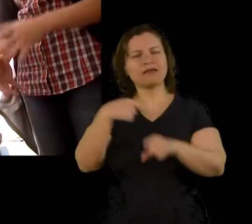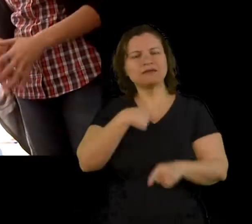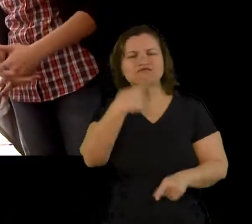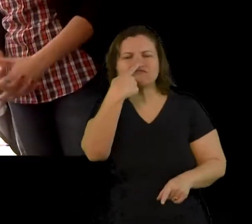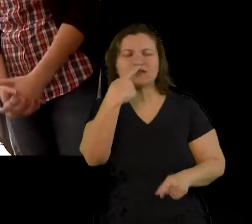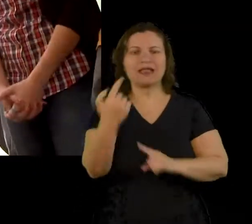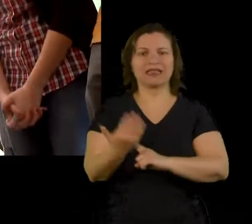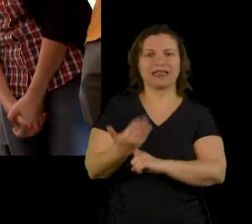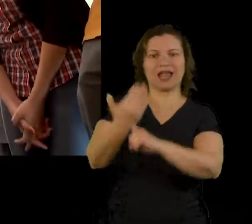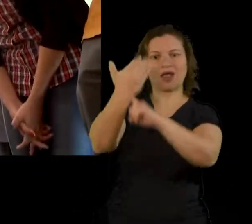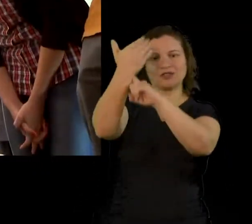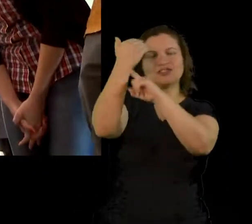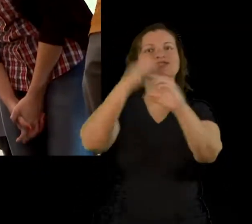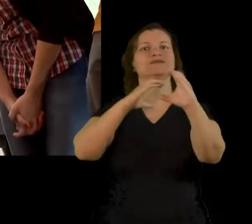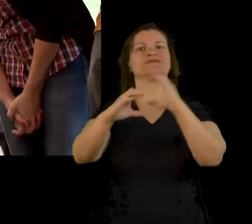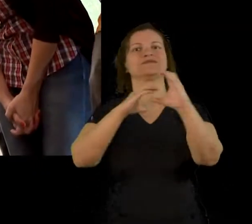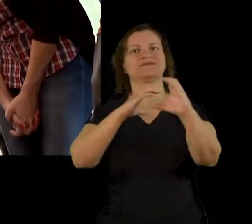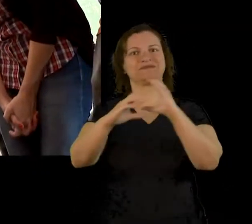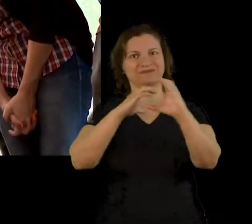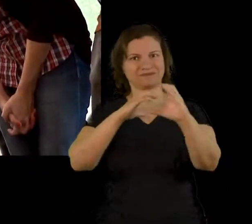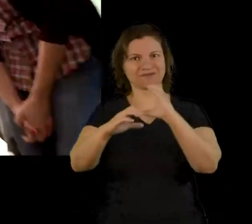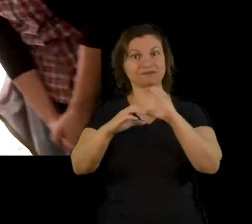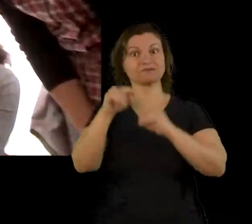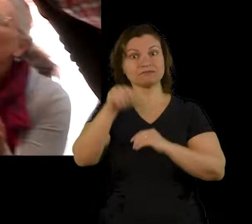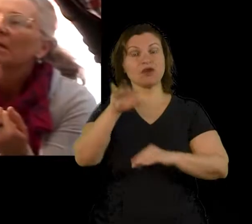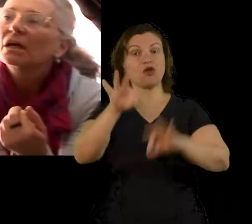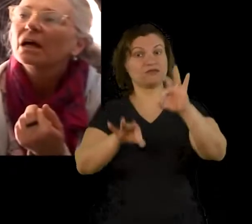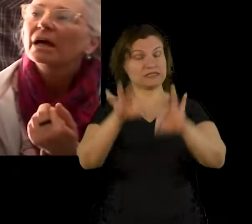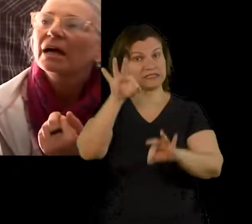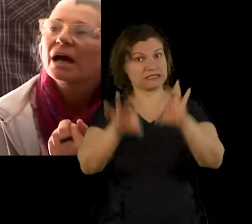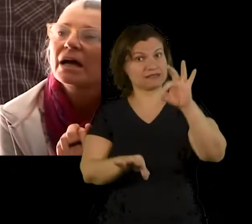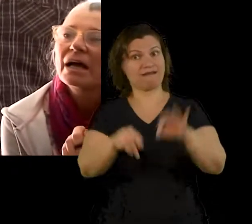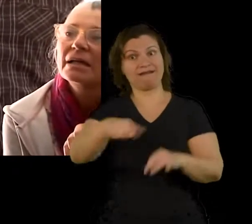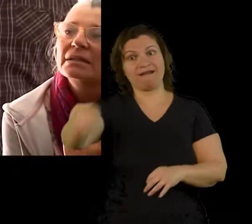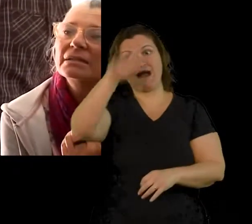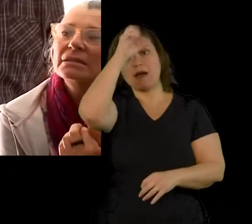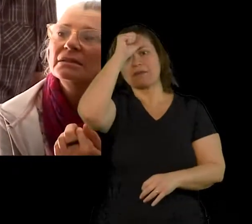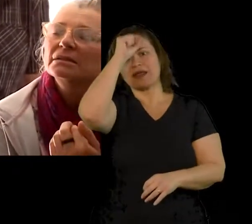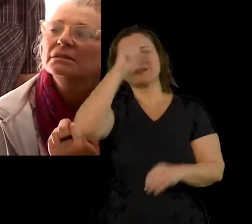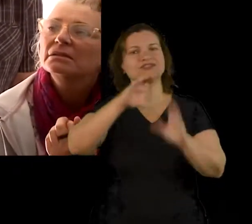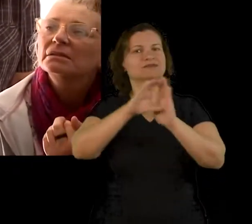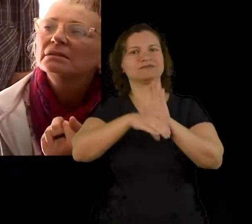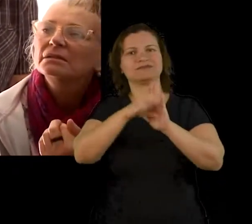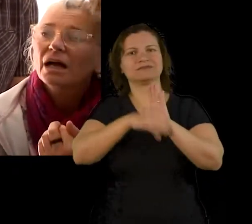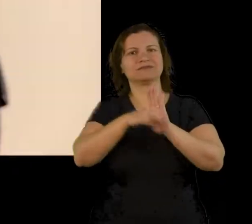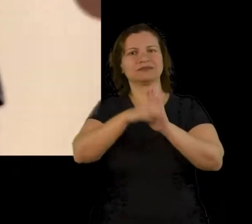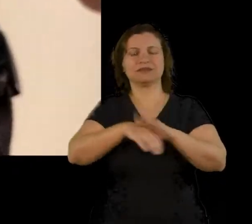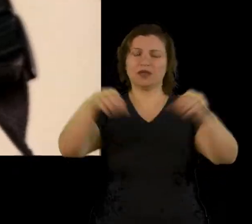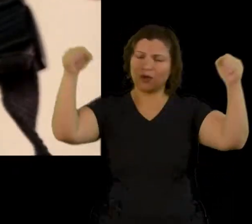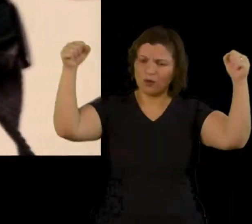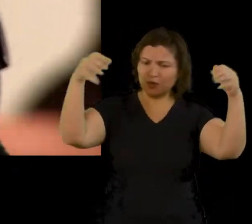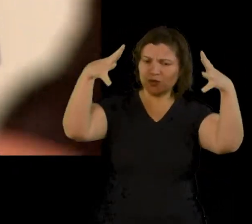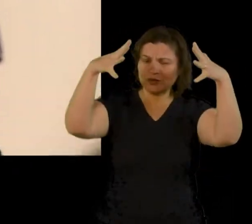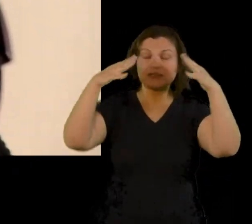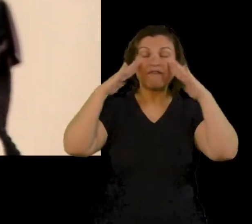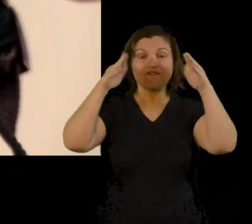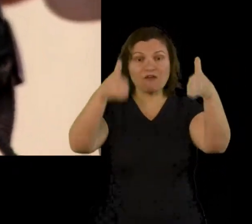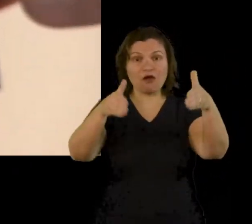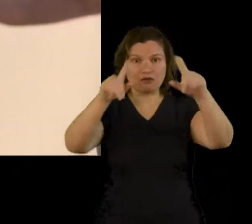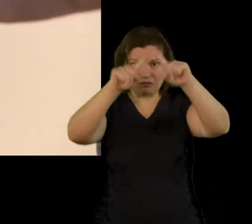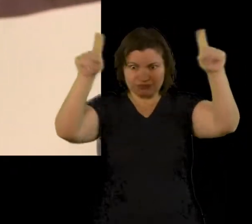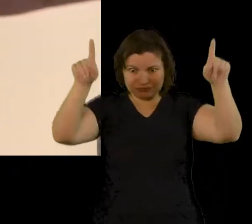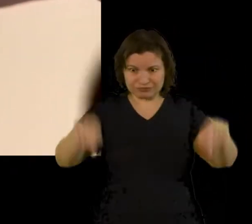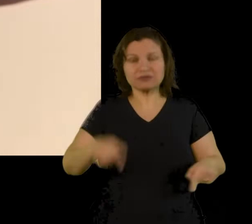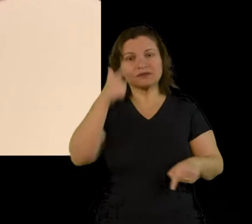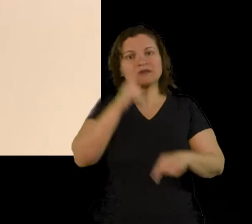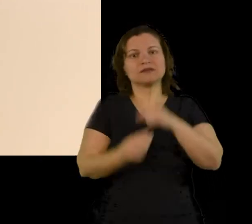com tecnologias de comunicação. Nesta oficina, eles aprendem conceitos de iluminação, foco e enquadramentos